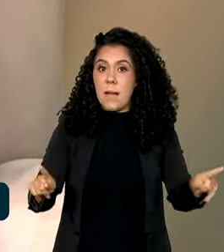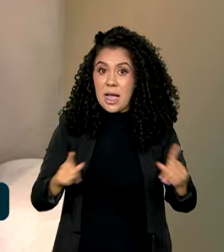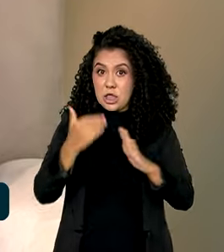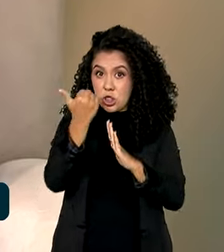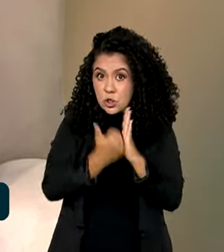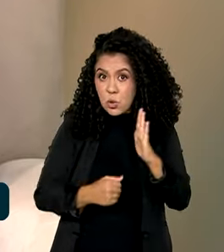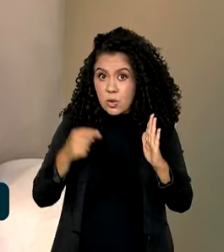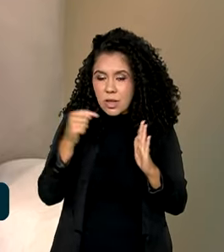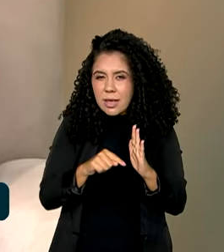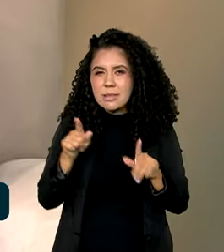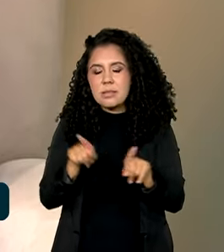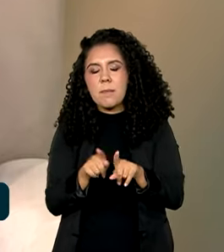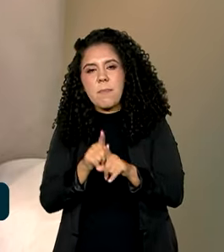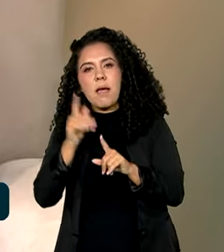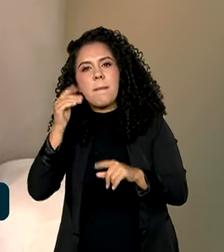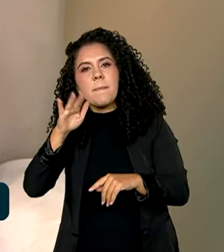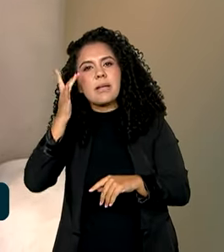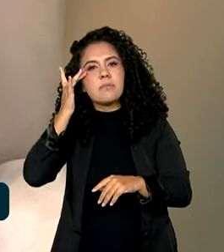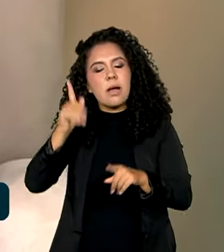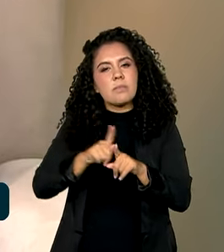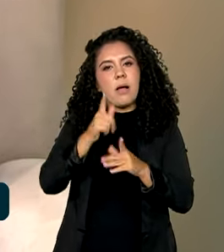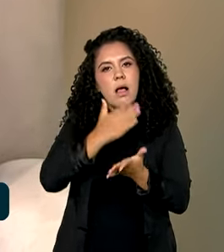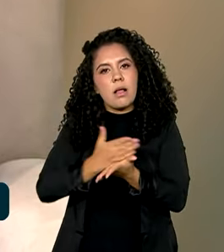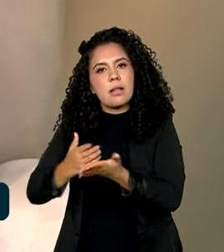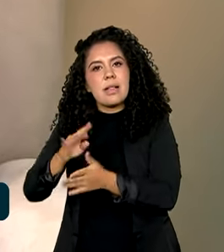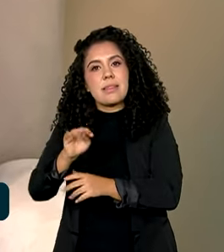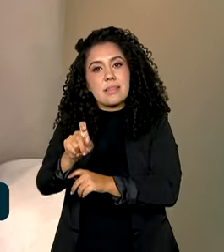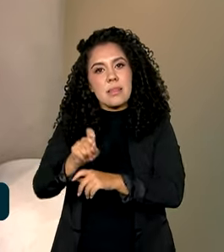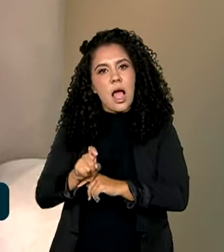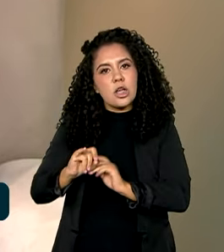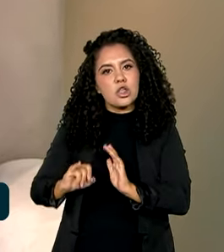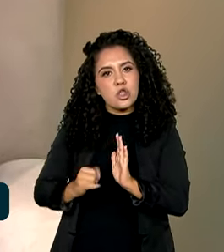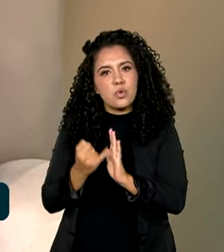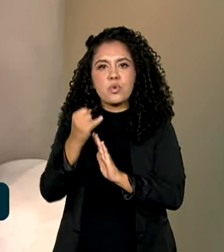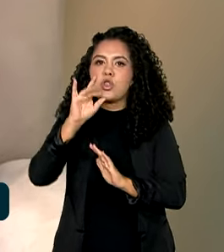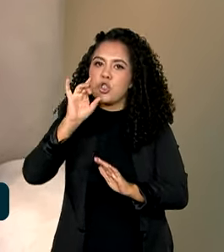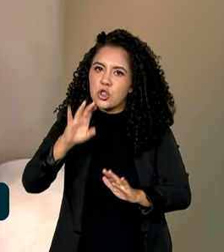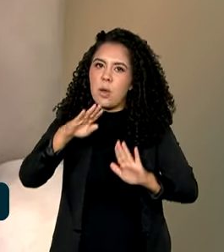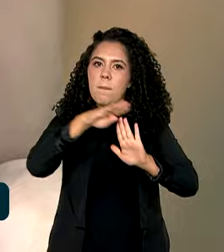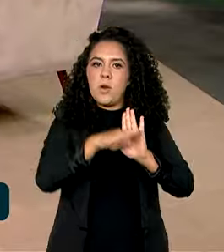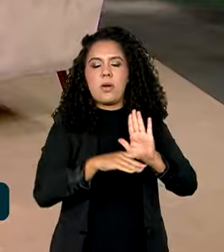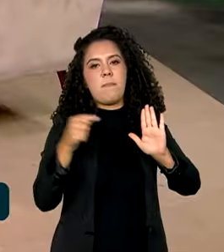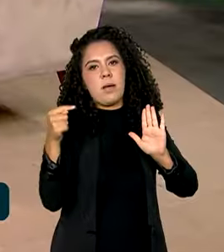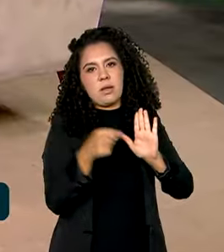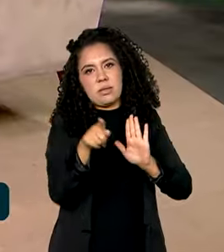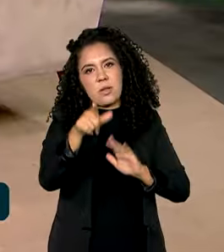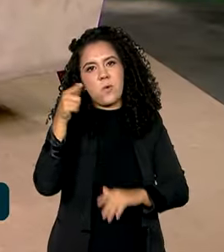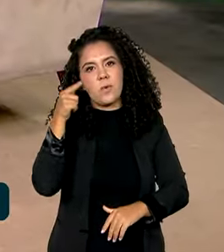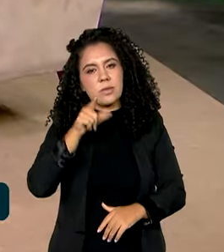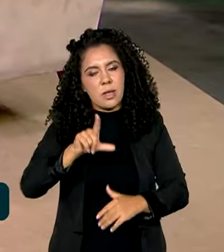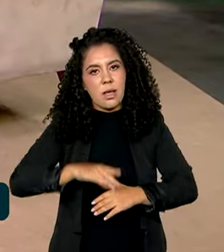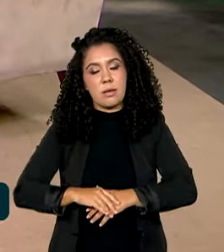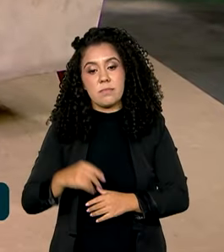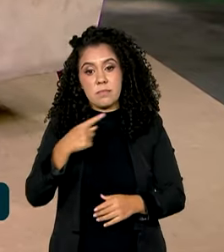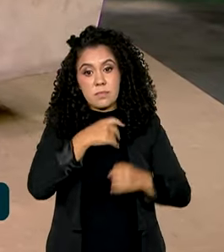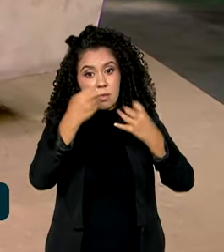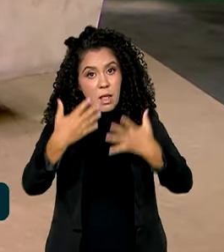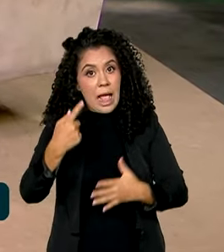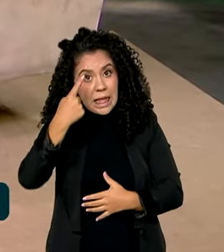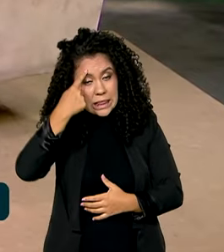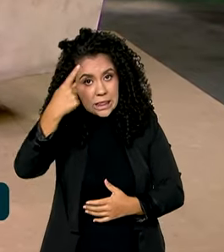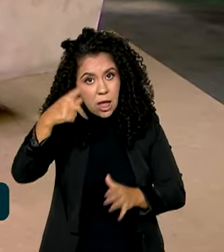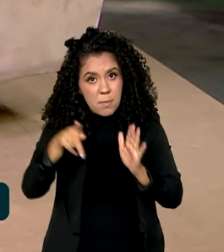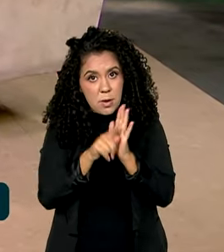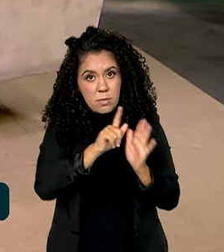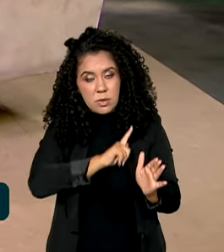de parcelamento, taxa de juros nesse patamar, é só no Desenrola que vai encontrar. Basicamente, a ideia do governo foi